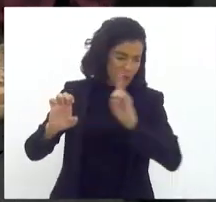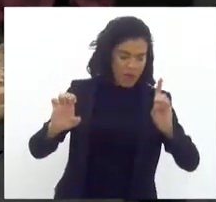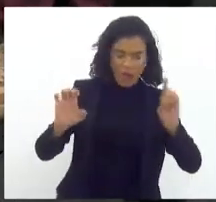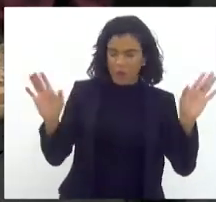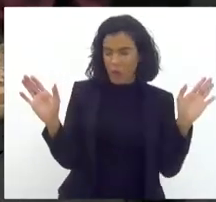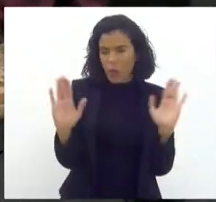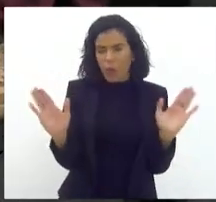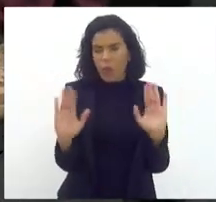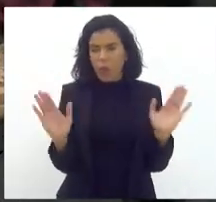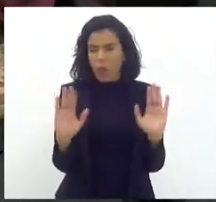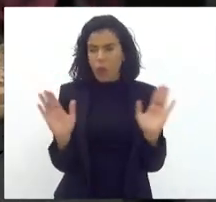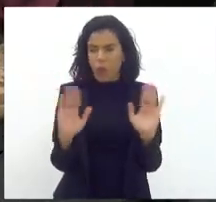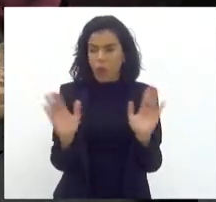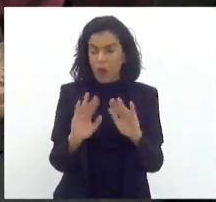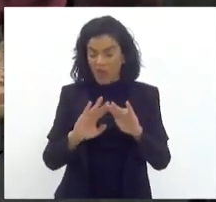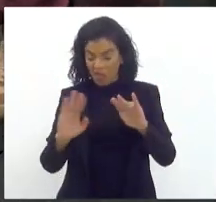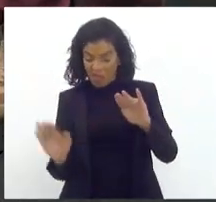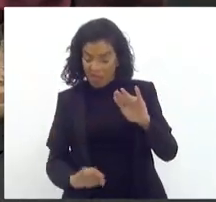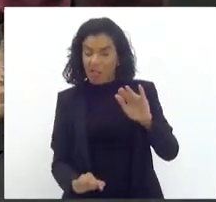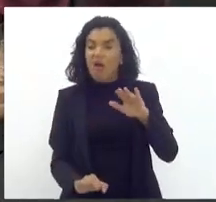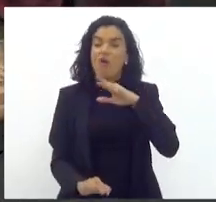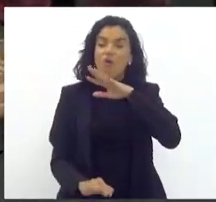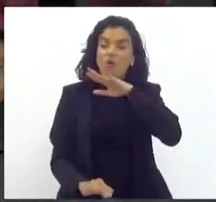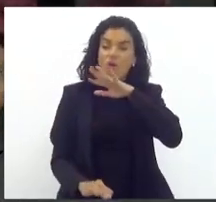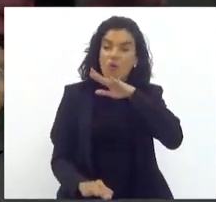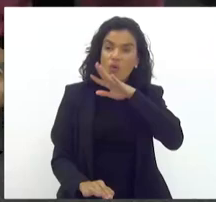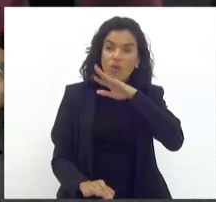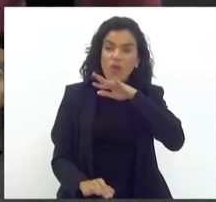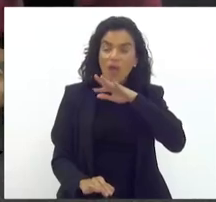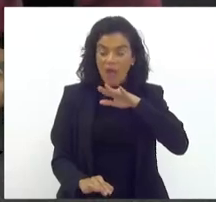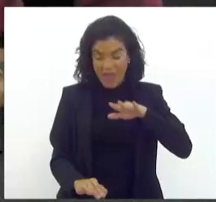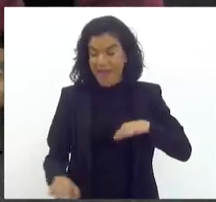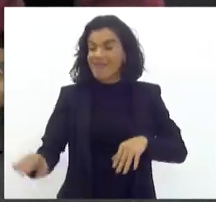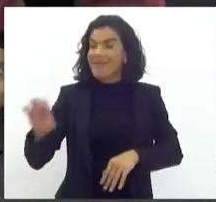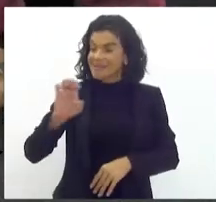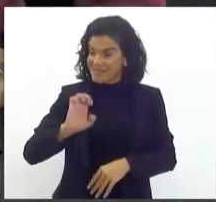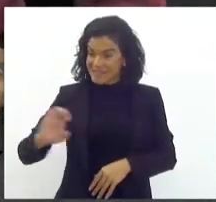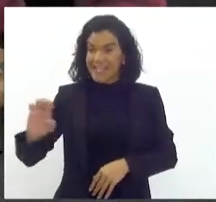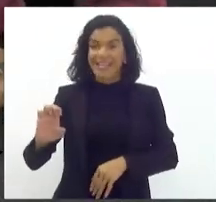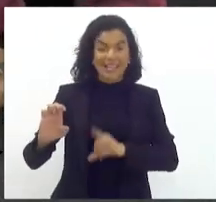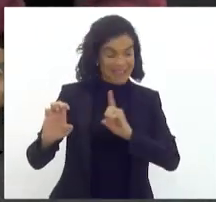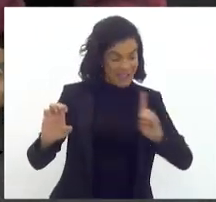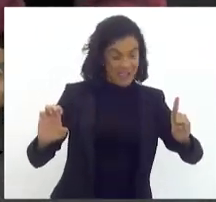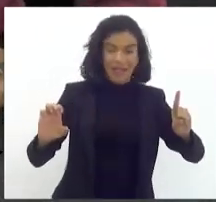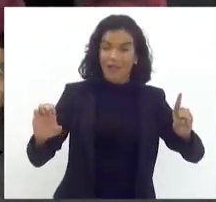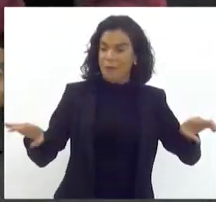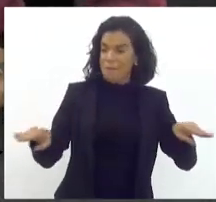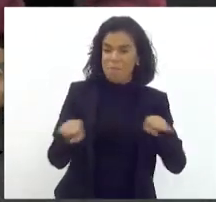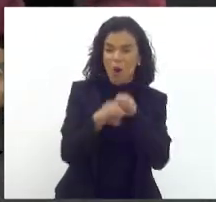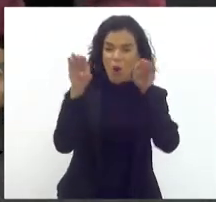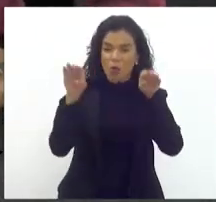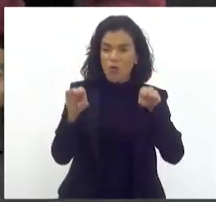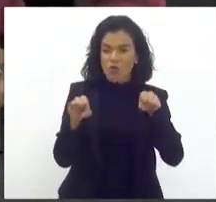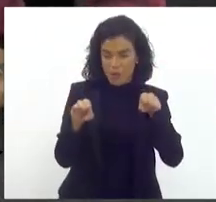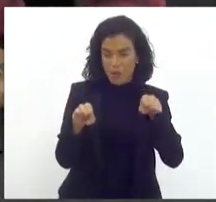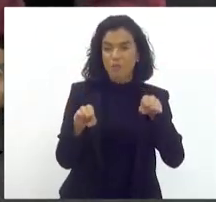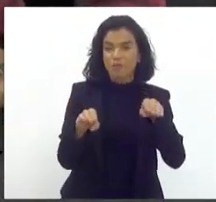direita o nível ruim é tanto da esquerda quanto da direita